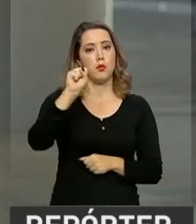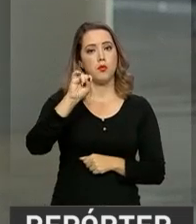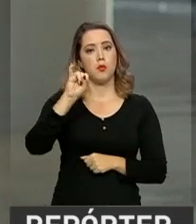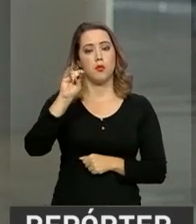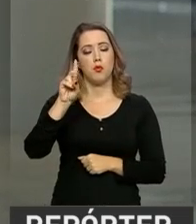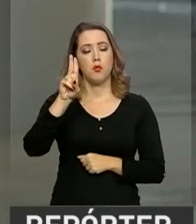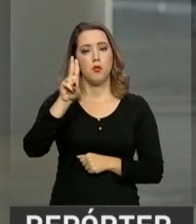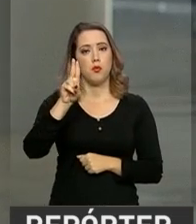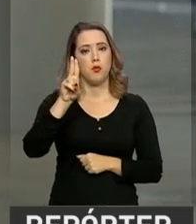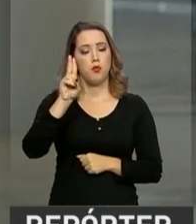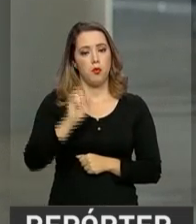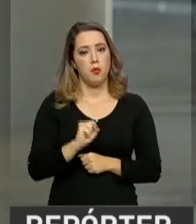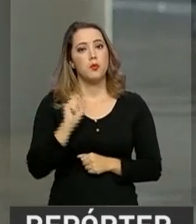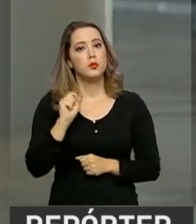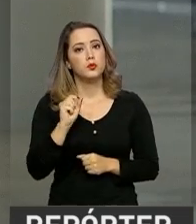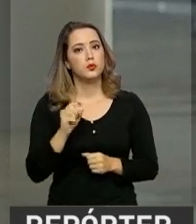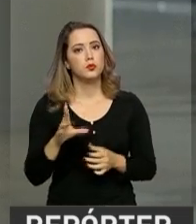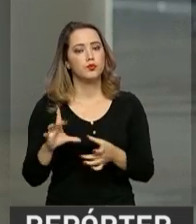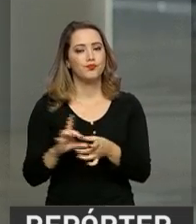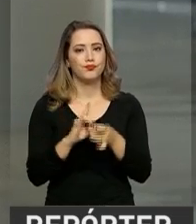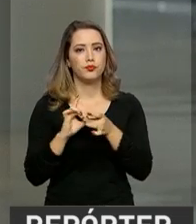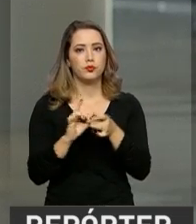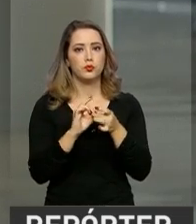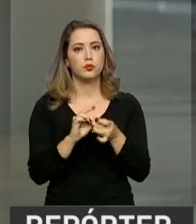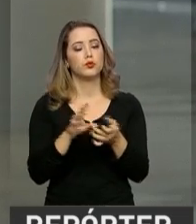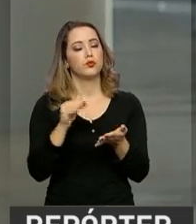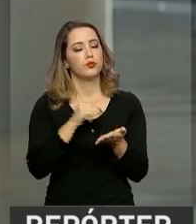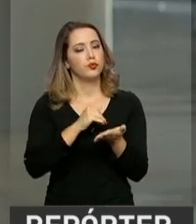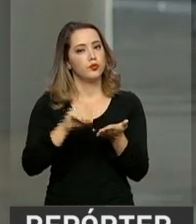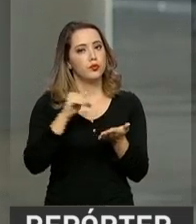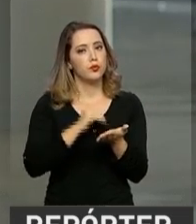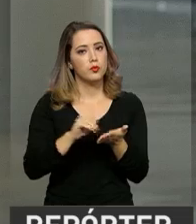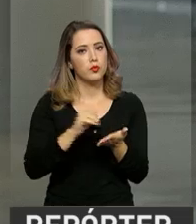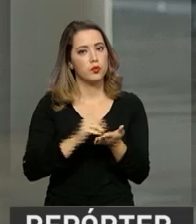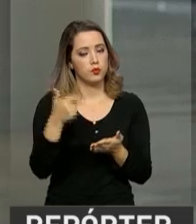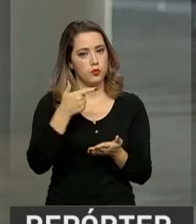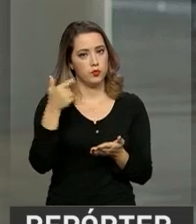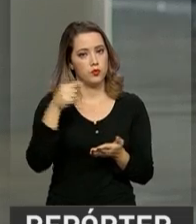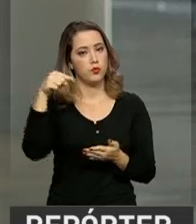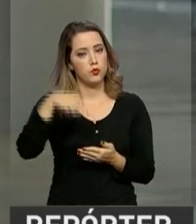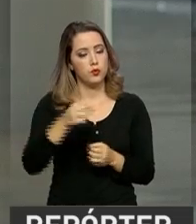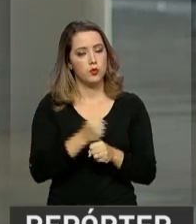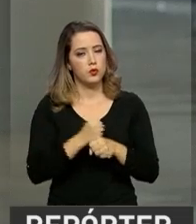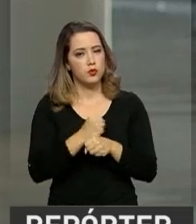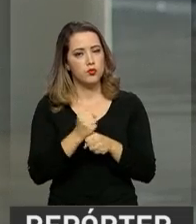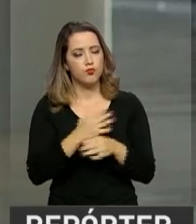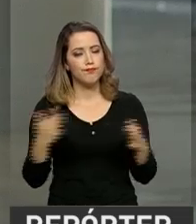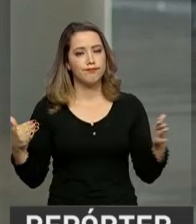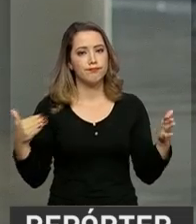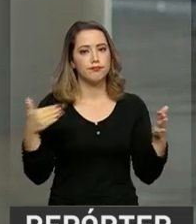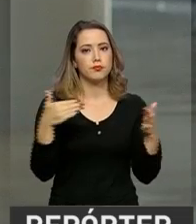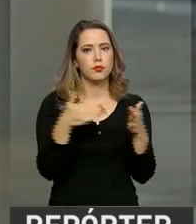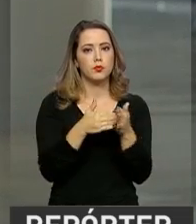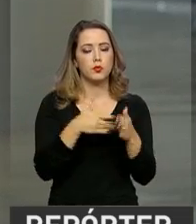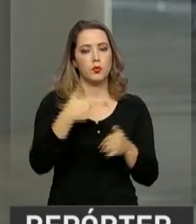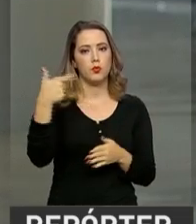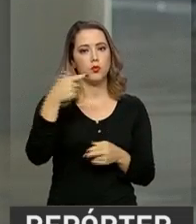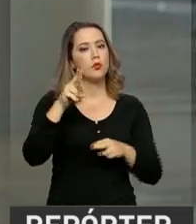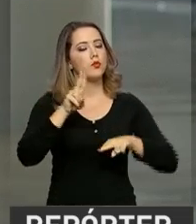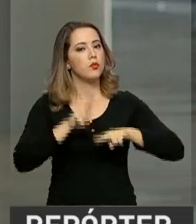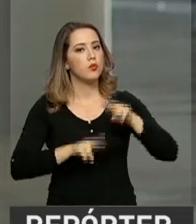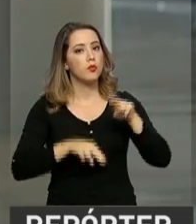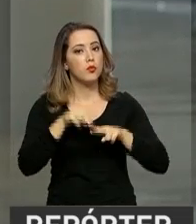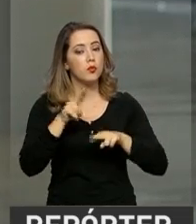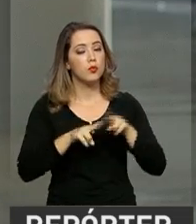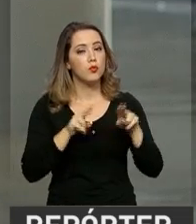o sistema de seleção unificada a segunda edição do czu deste ano o prazo vai até o dia 2 de junho a gente lembra aí são